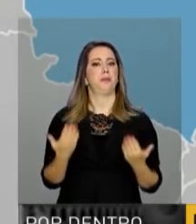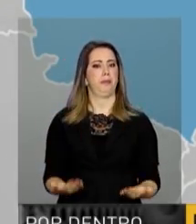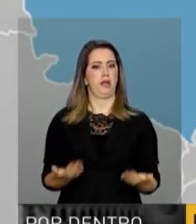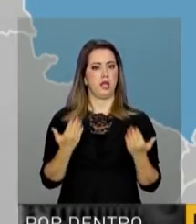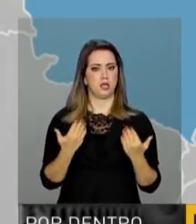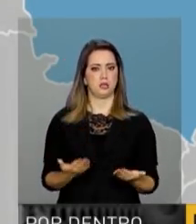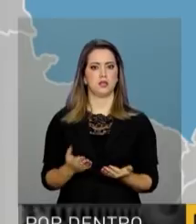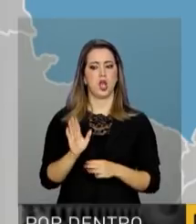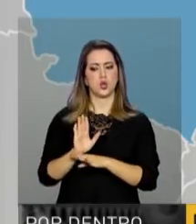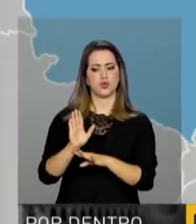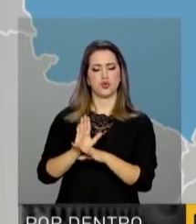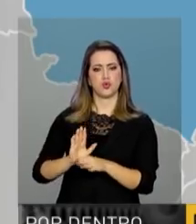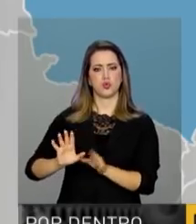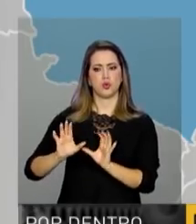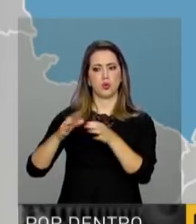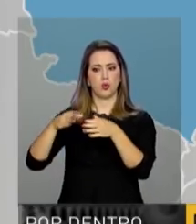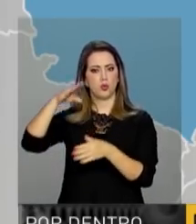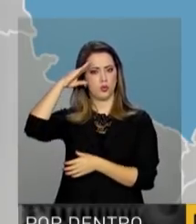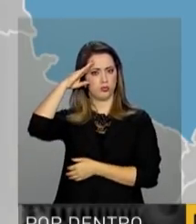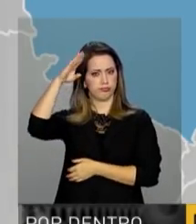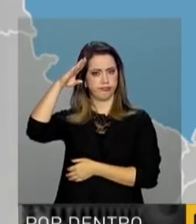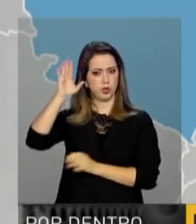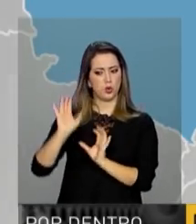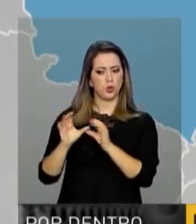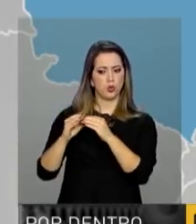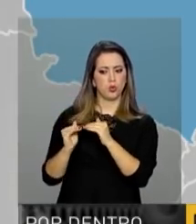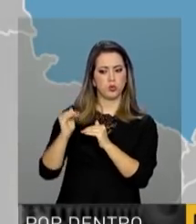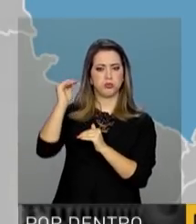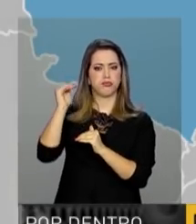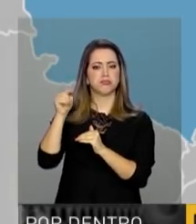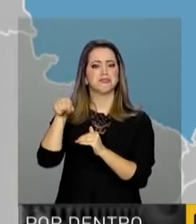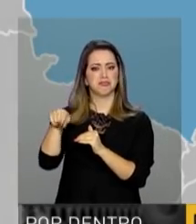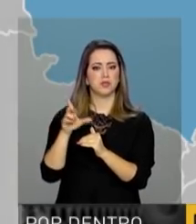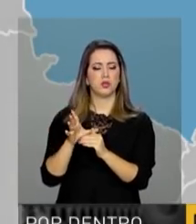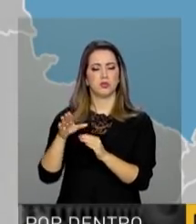os benefícios, por que não dizer privilégios, a essa categoria.